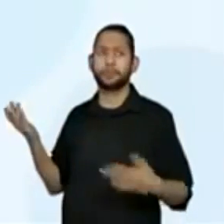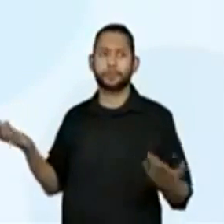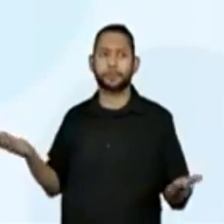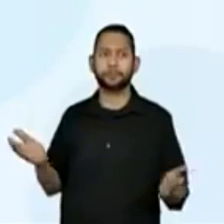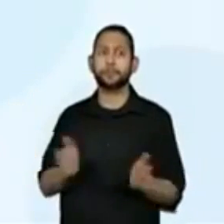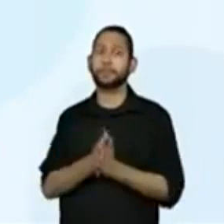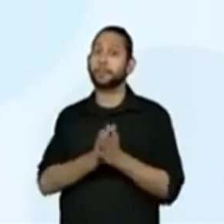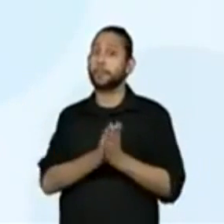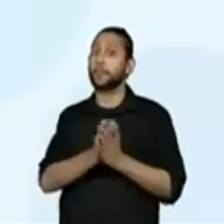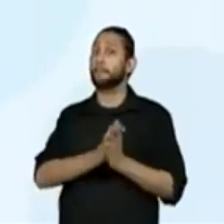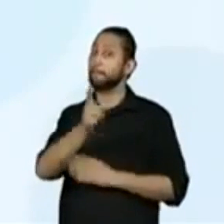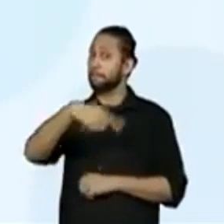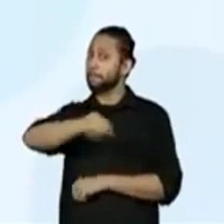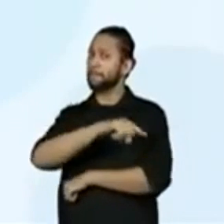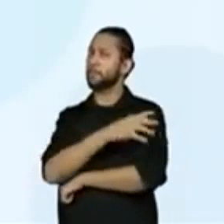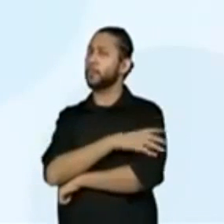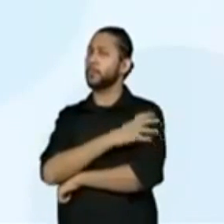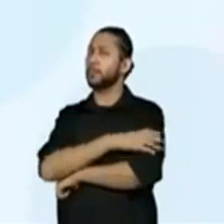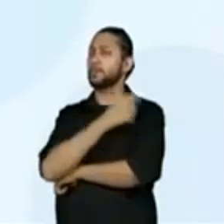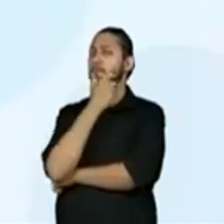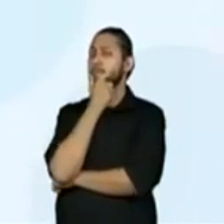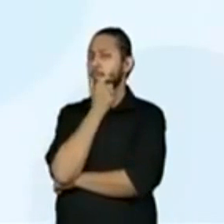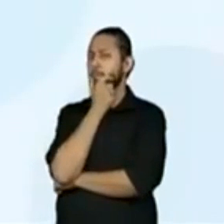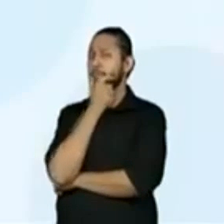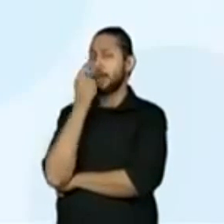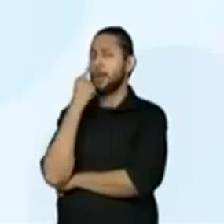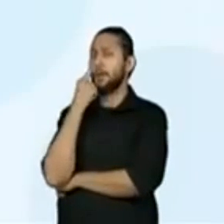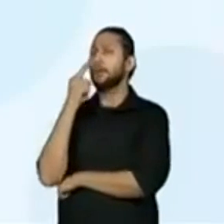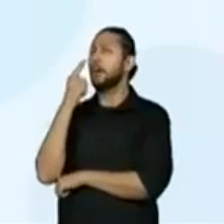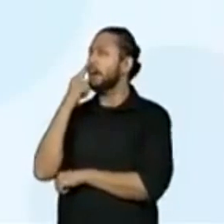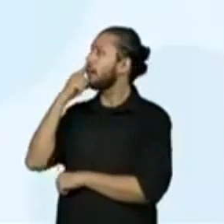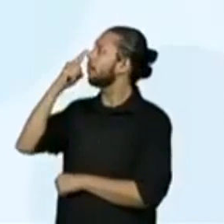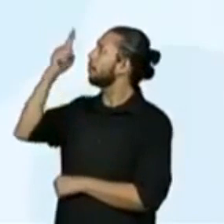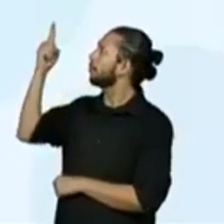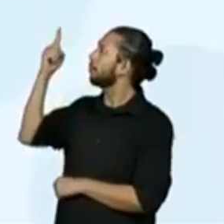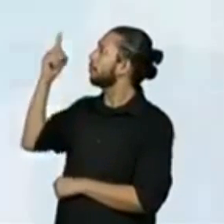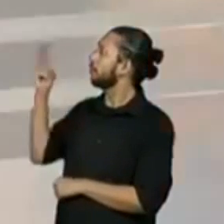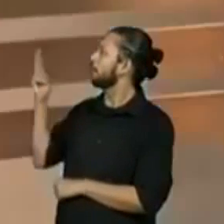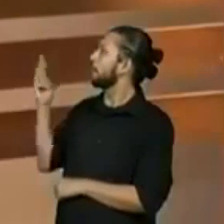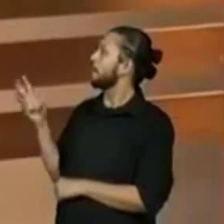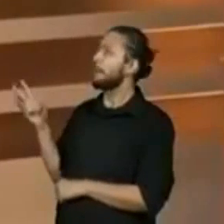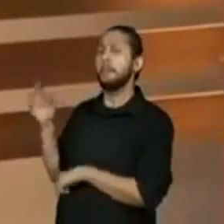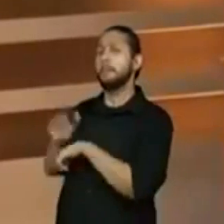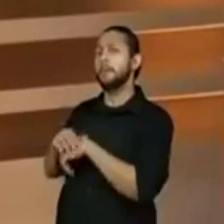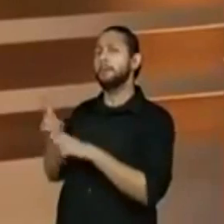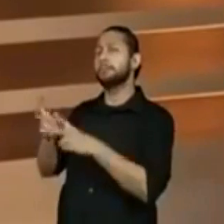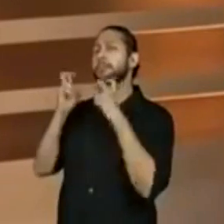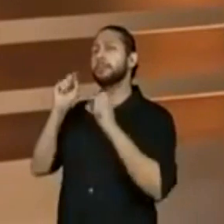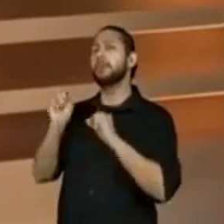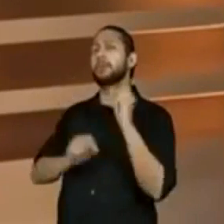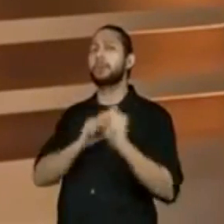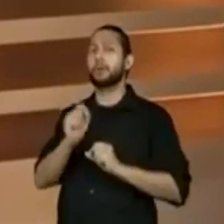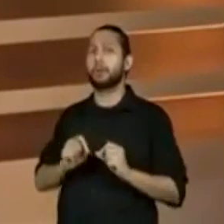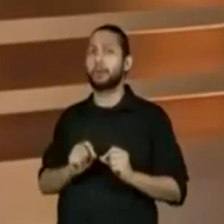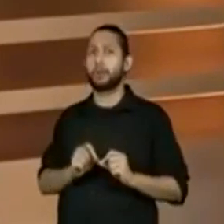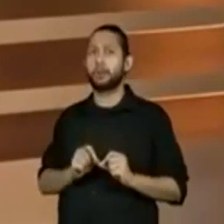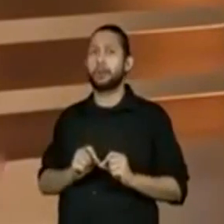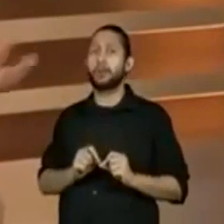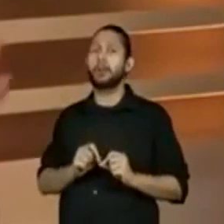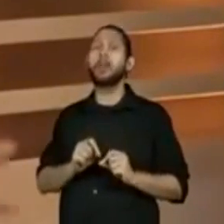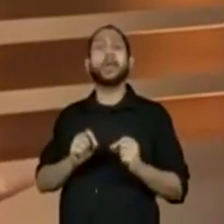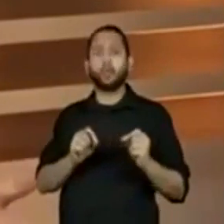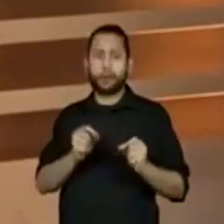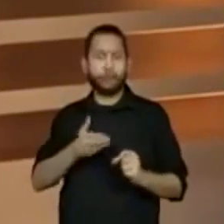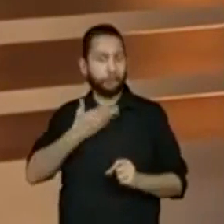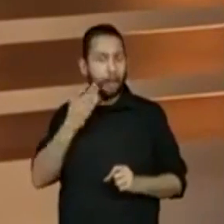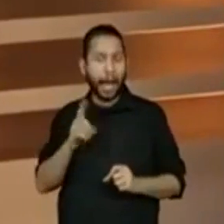do quarto ano, o que a Pro ela acabou de perceber? Eu percebi que esse é um assunto que ele é um pouco